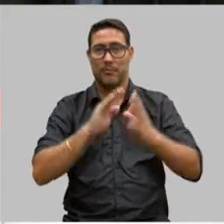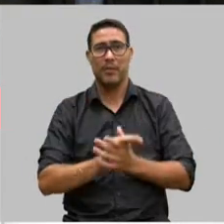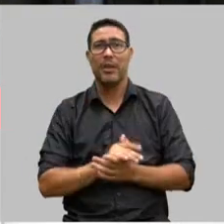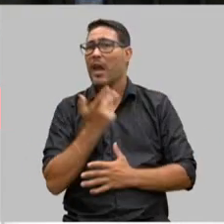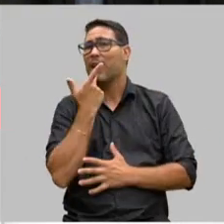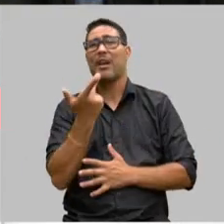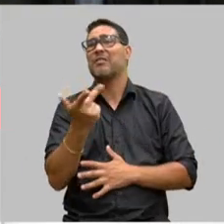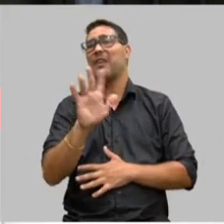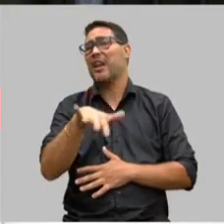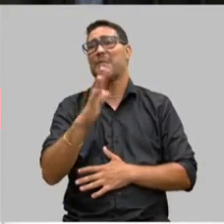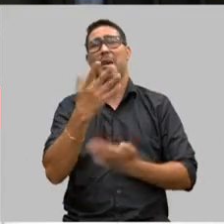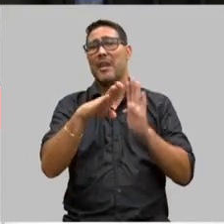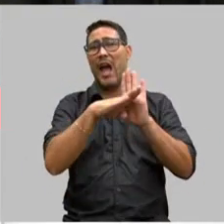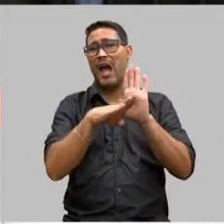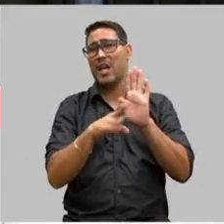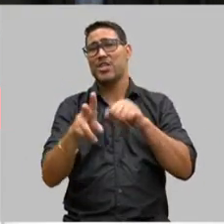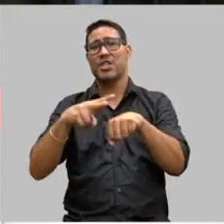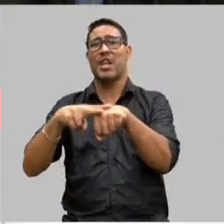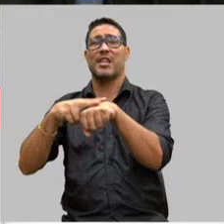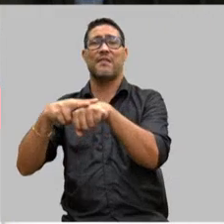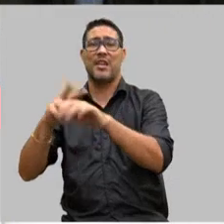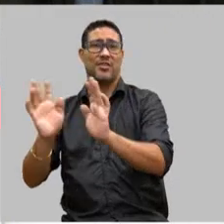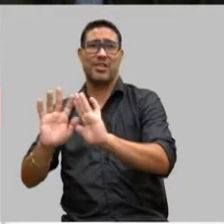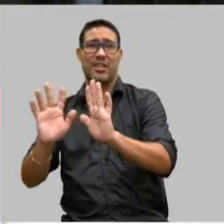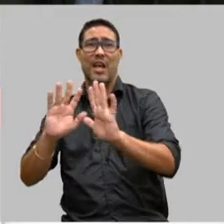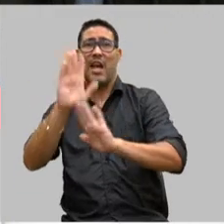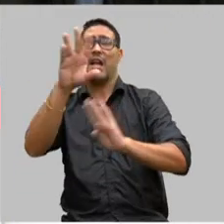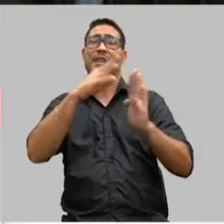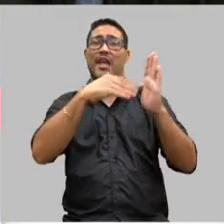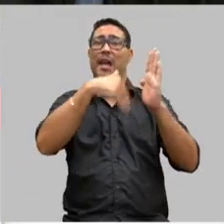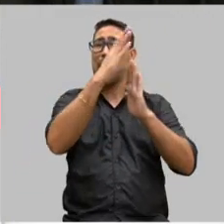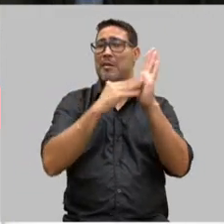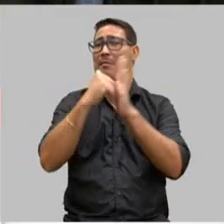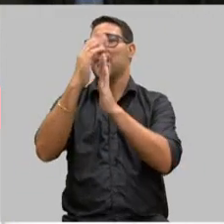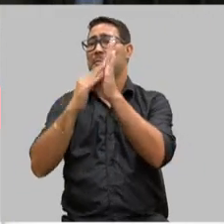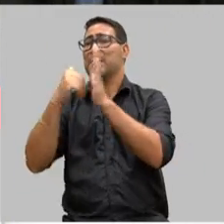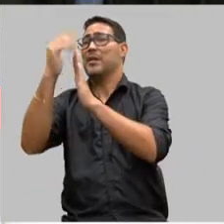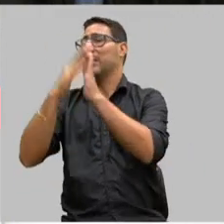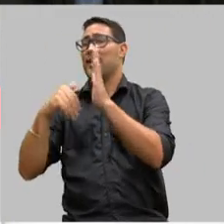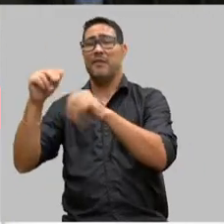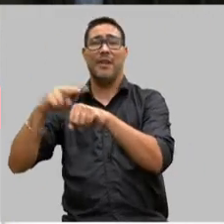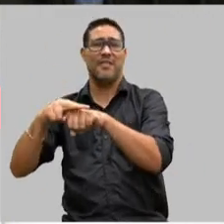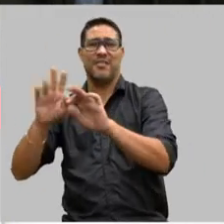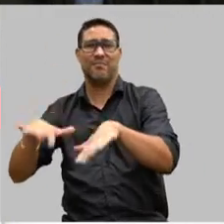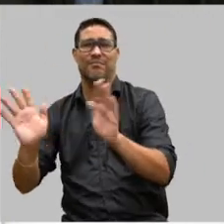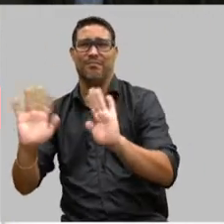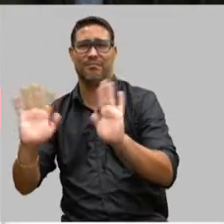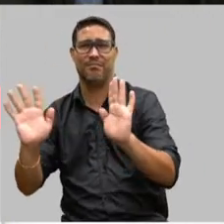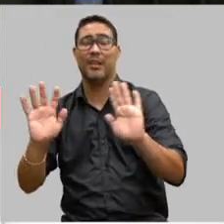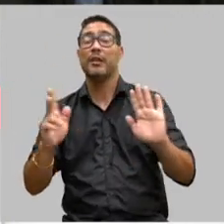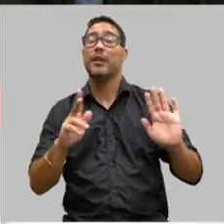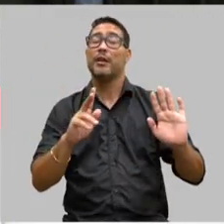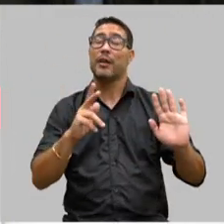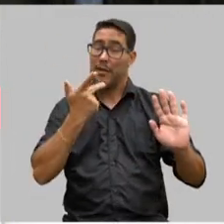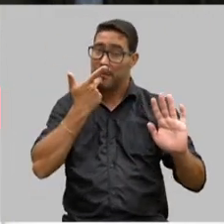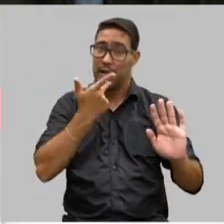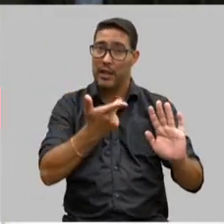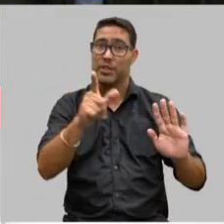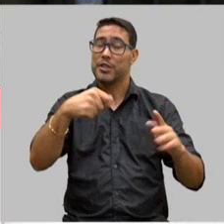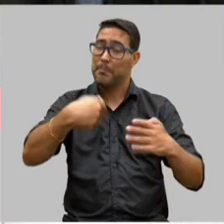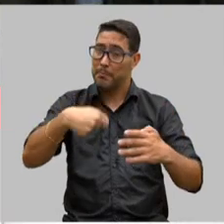tudo, até pintar a parede vira verde, tudo vira agenda verde. Então, assim, nós temos que criar uma